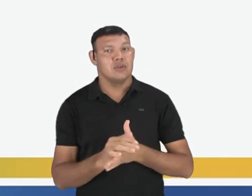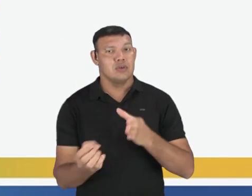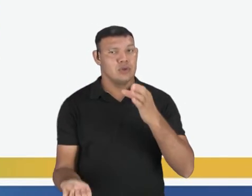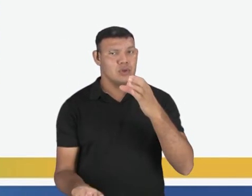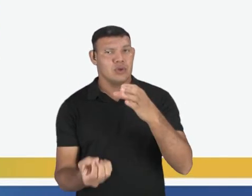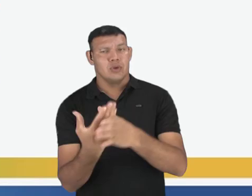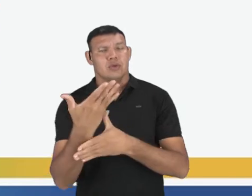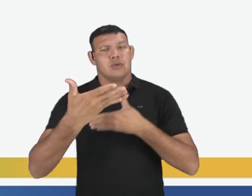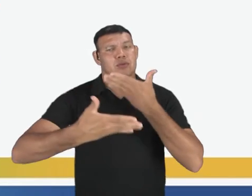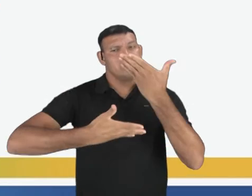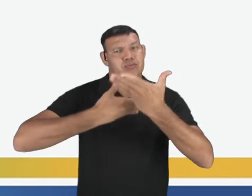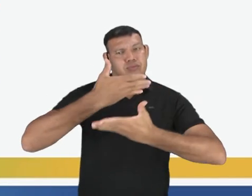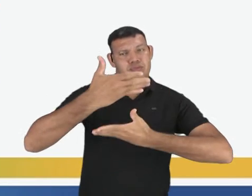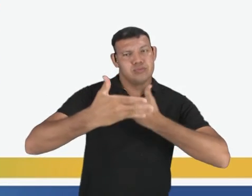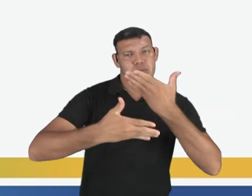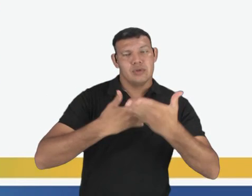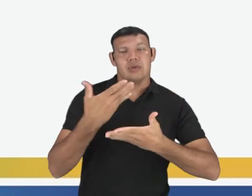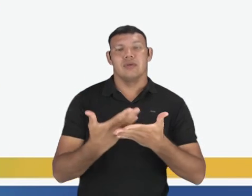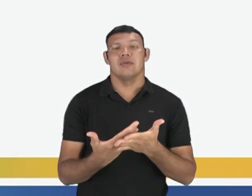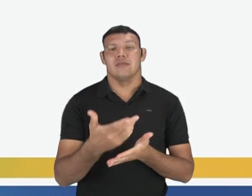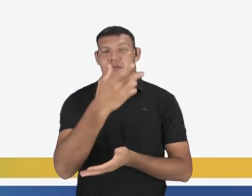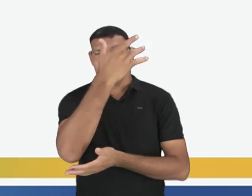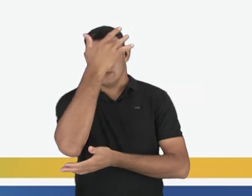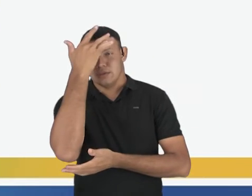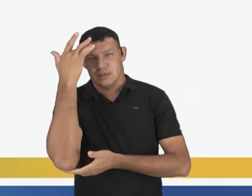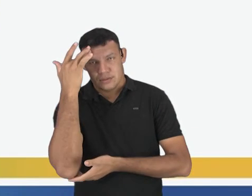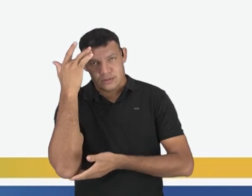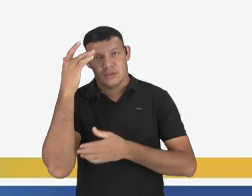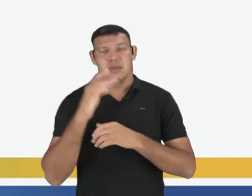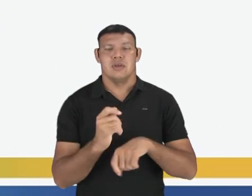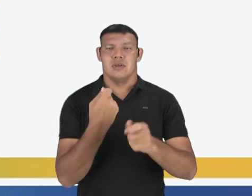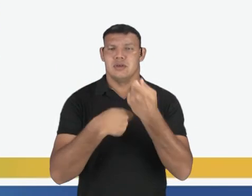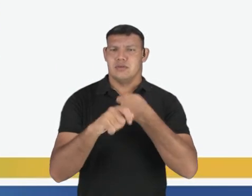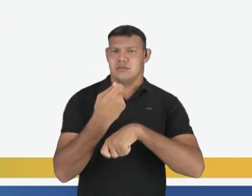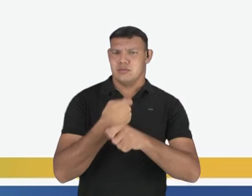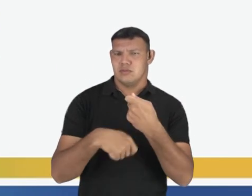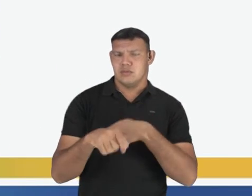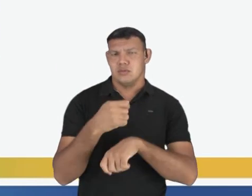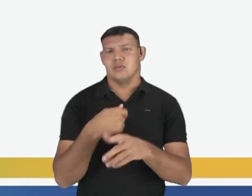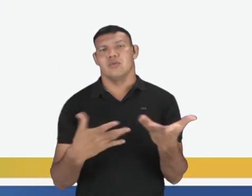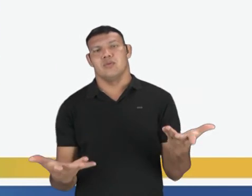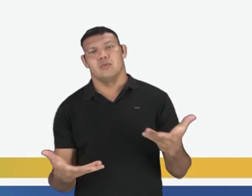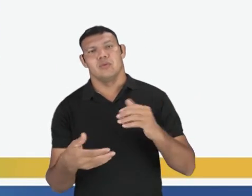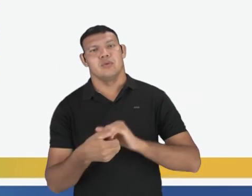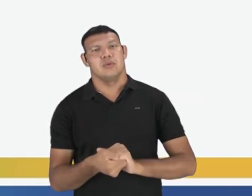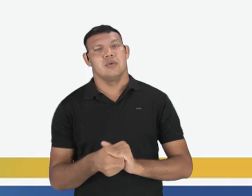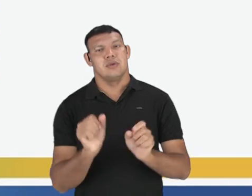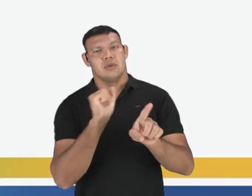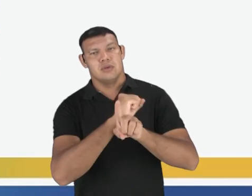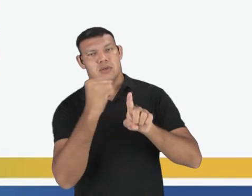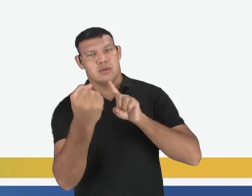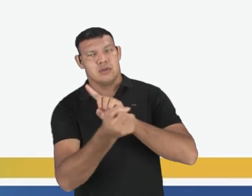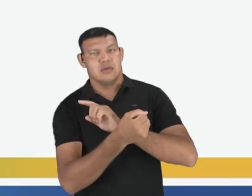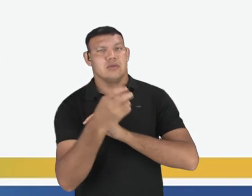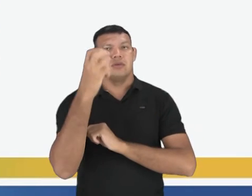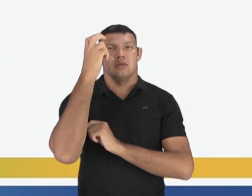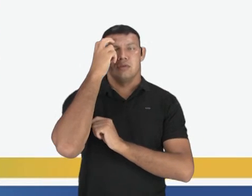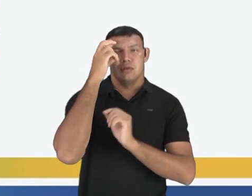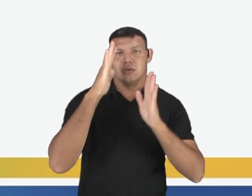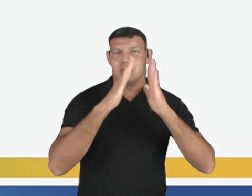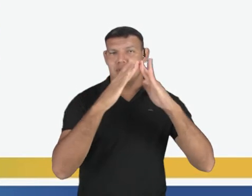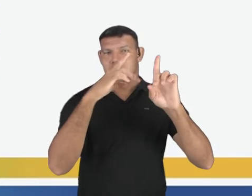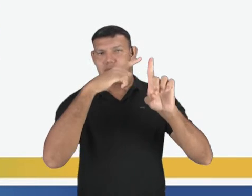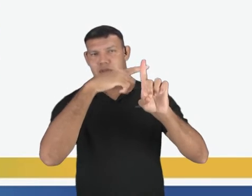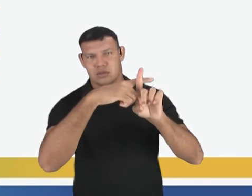do convívio social dessas pessoas, né? Não só econômicos, como corporações sociais, culturais,